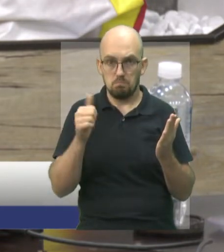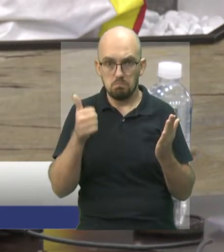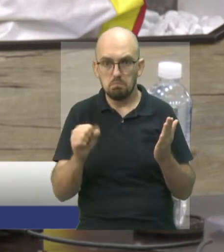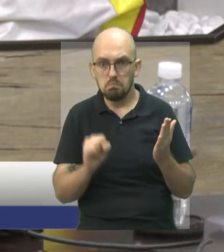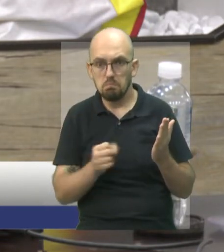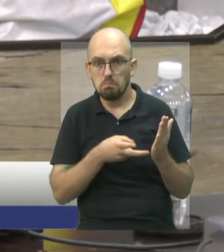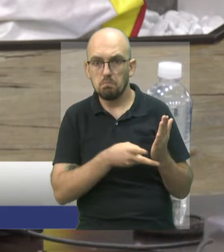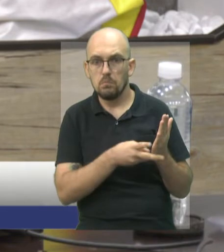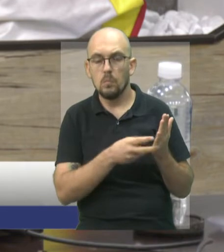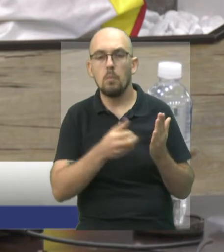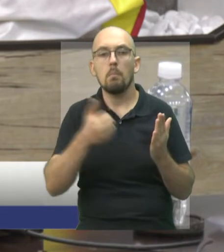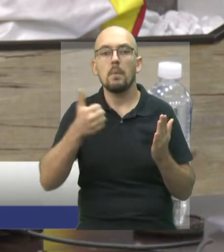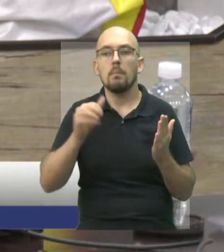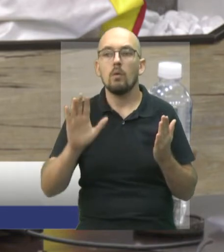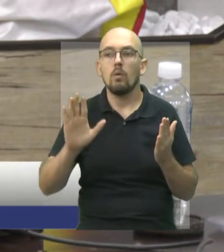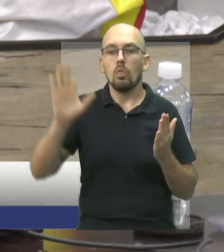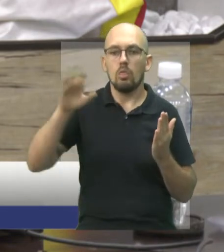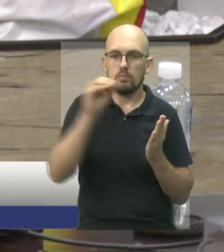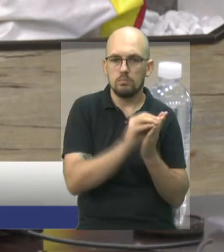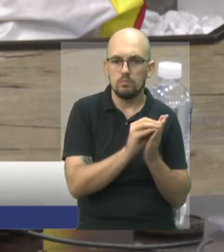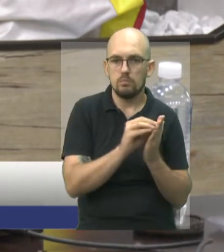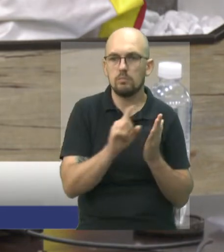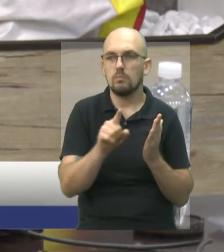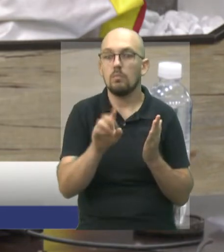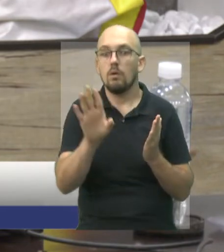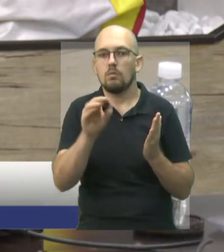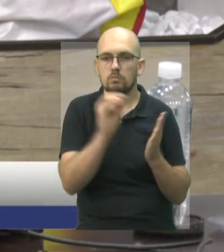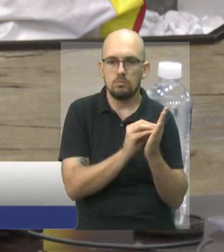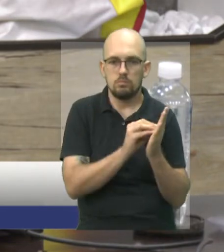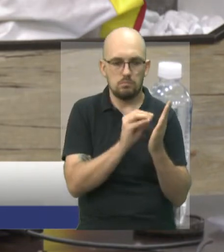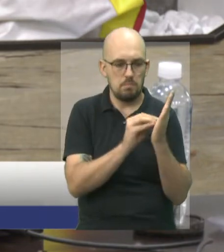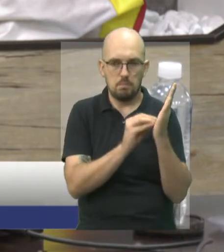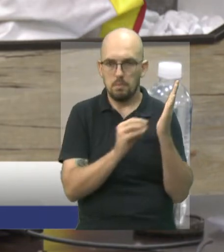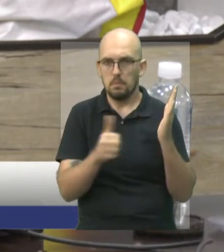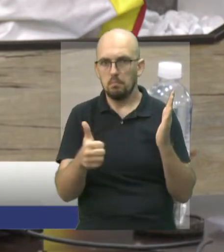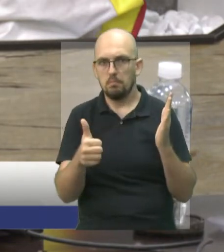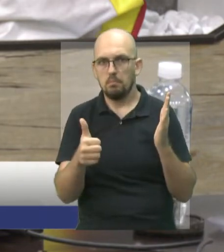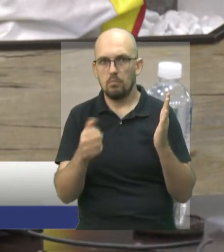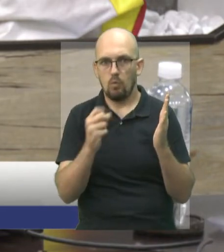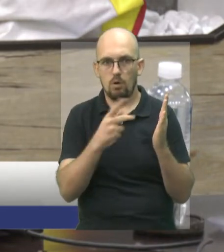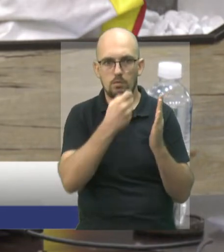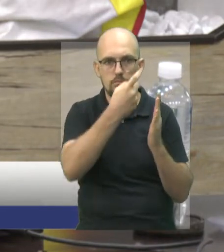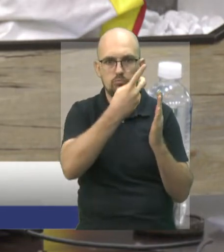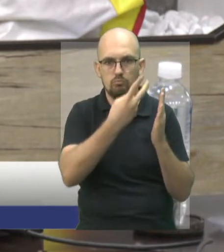o primeiro que me der o sinal, eu chamo para a palavra, tá bom?